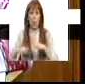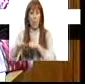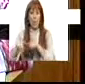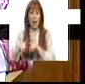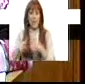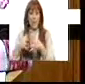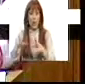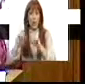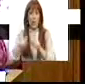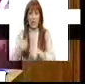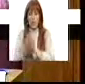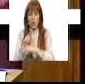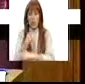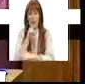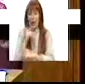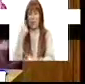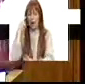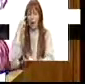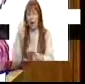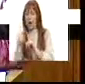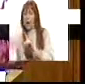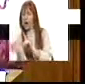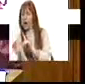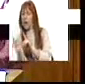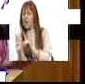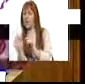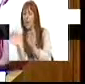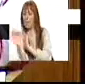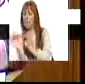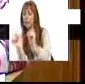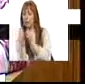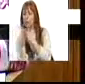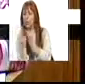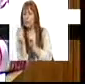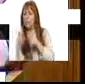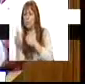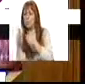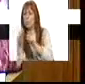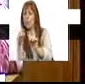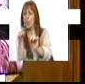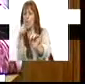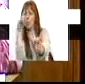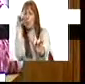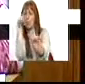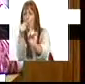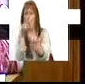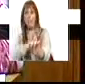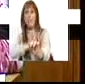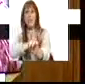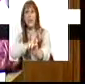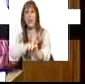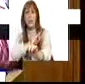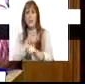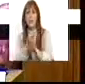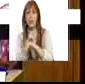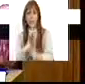da reestruturação do setor da água tinha em vista preparar todo um caminho no sentido de uma privatização